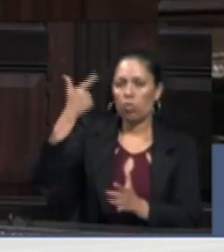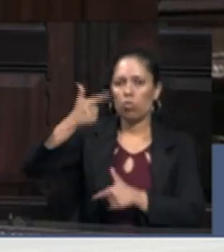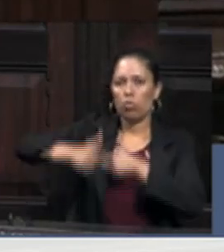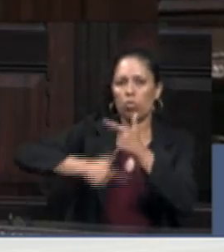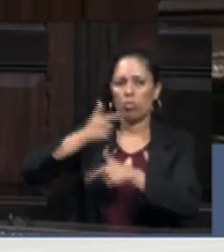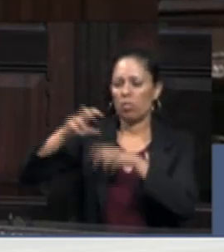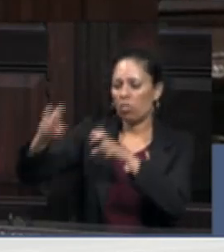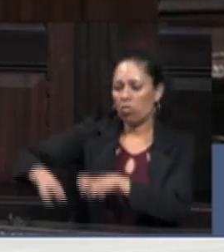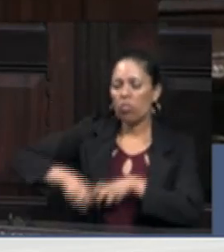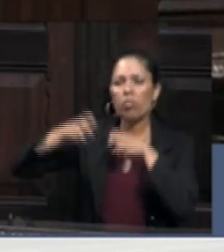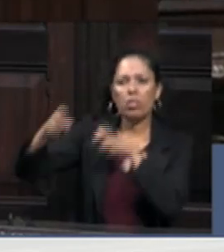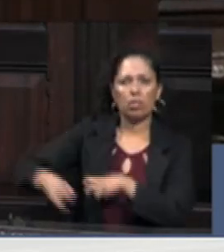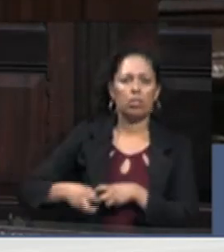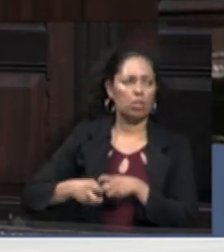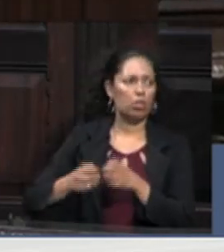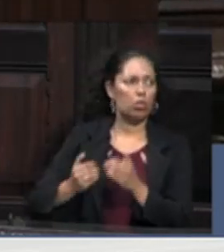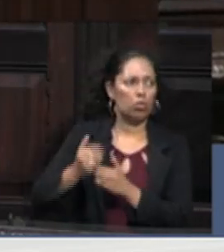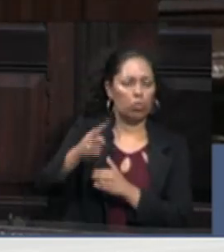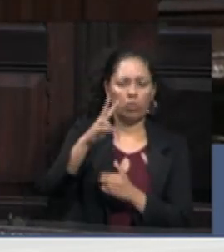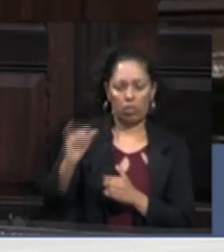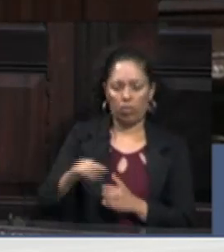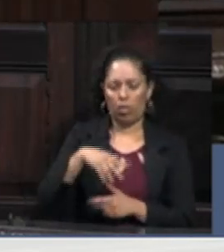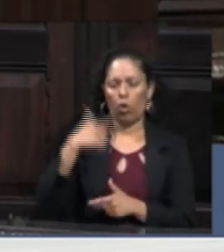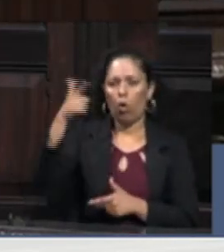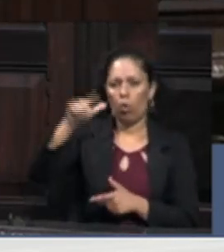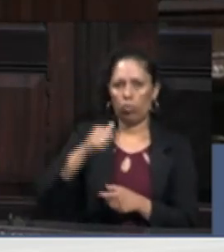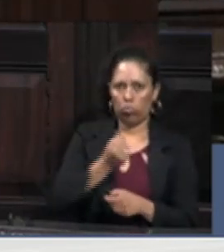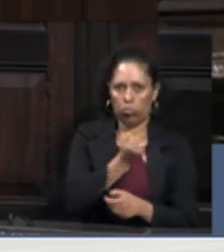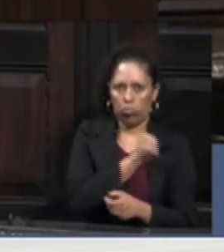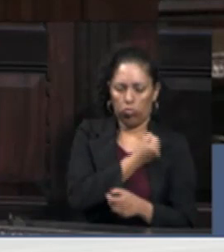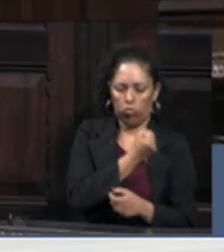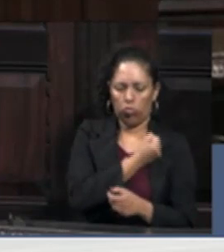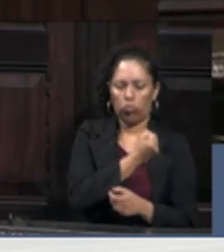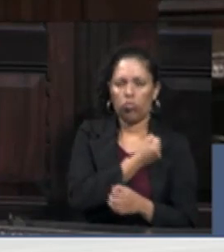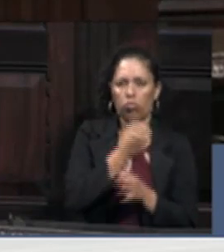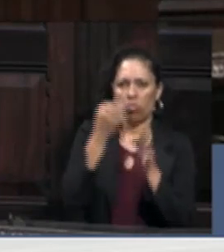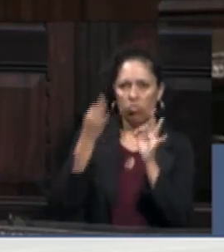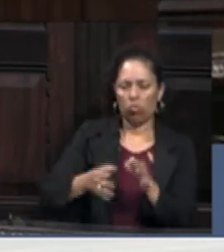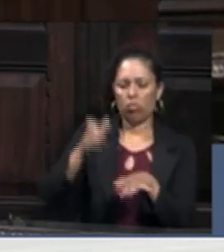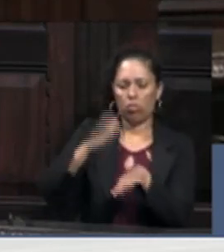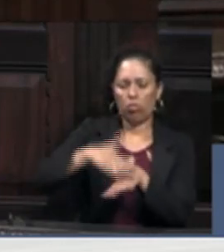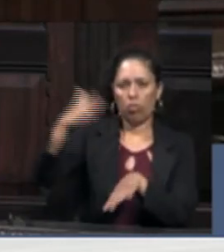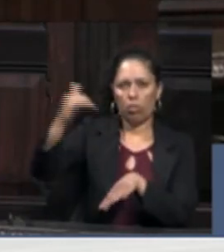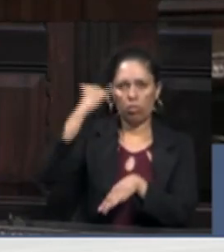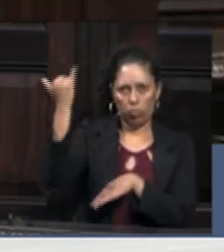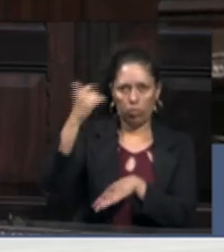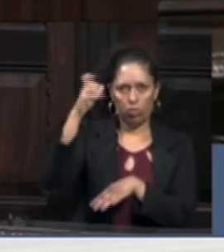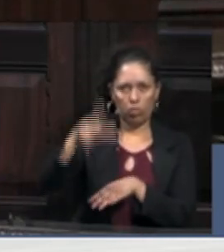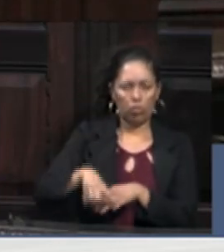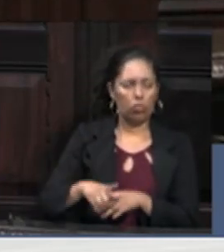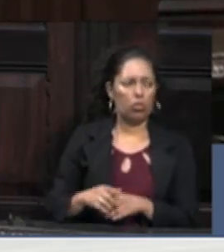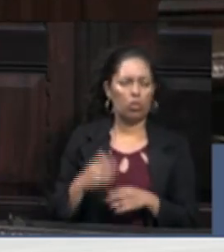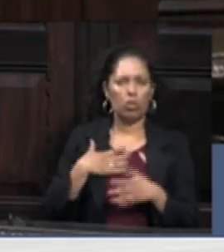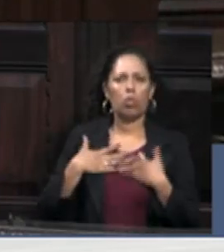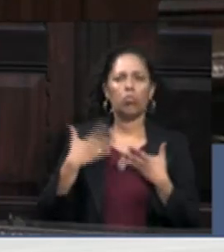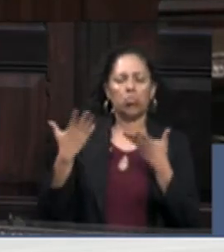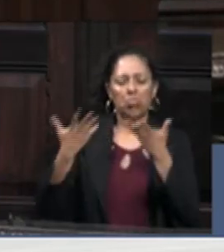Luiz Paulo. Outro dado que me parece importante, outro dado numérico, que me parece importante destacar,